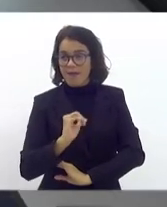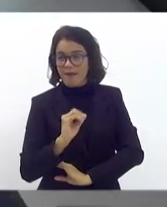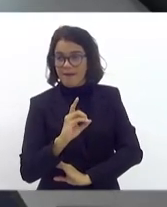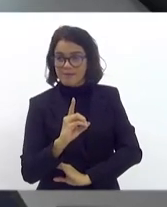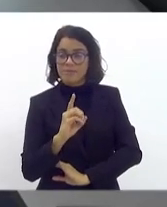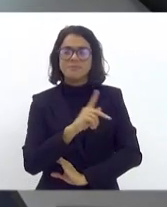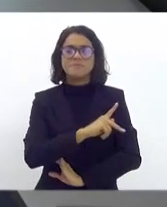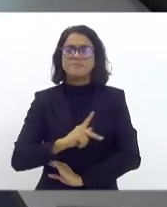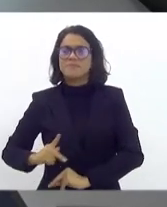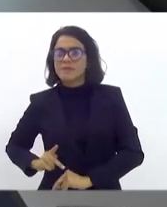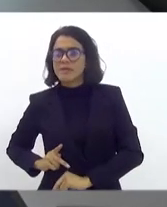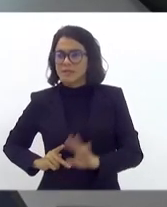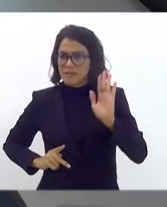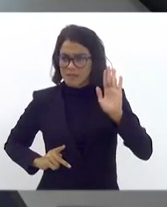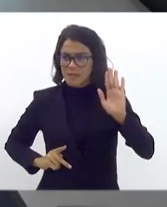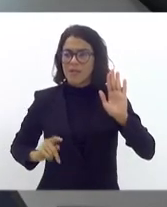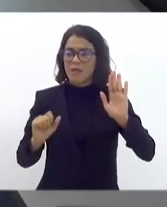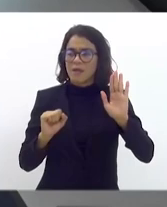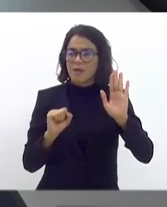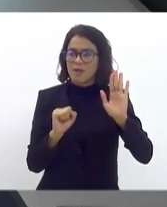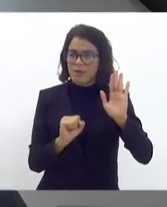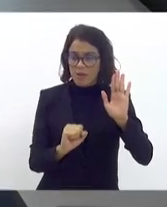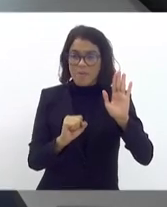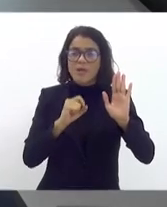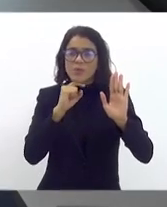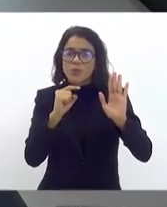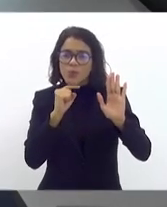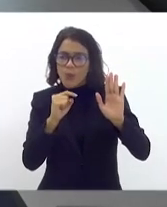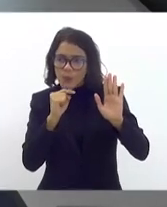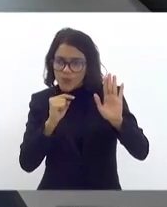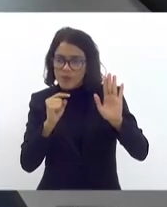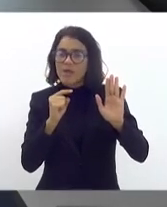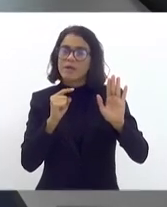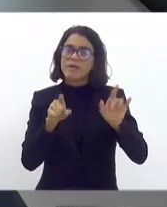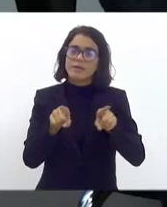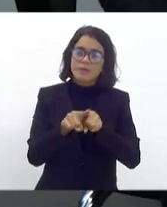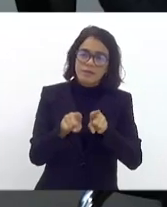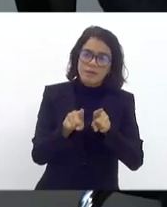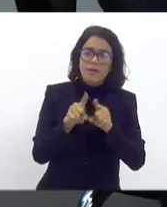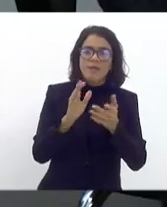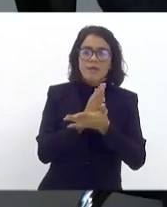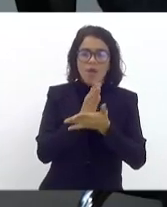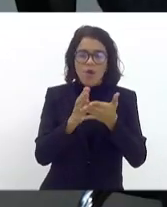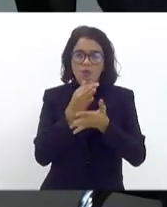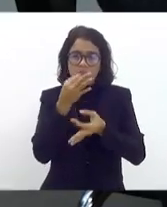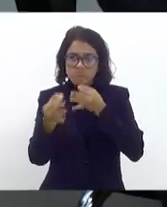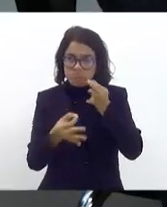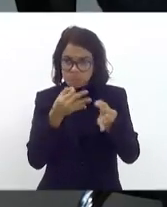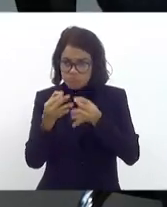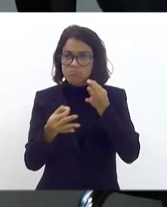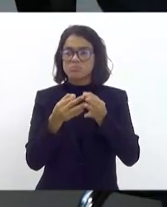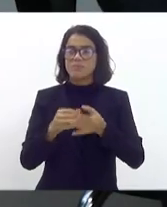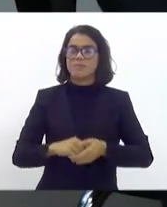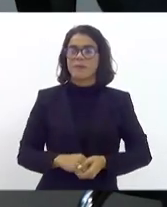Presidente, permita a minha dúvida ao mesmo tempo e também algumas posições,